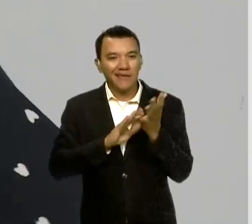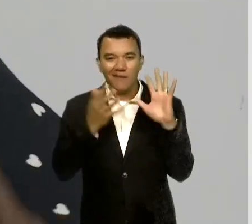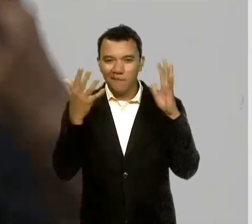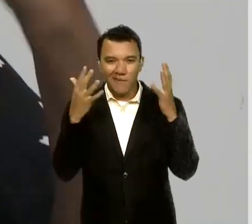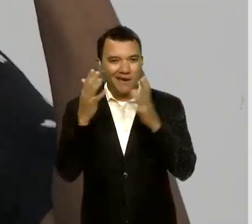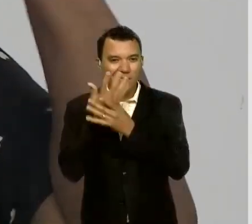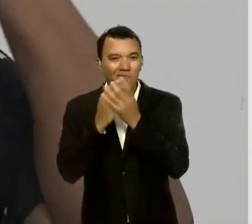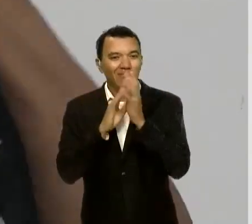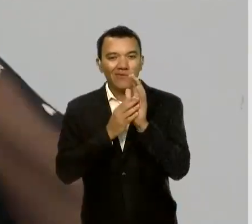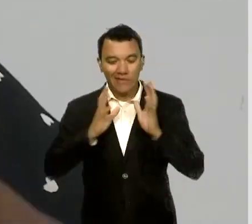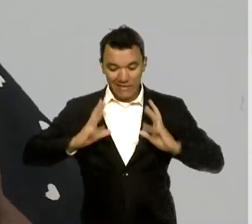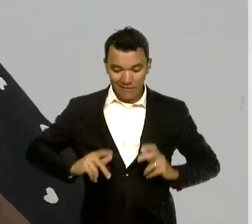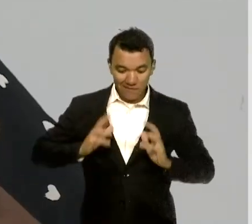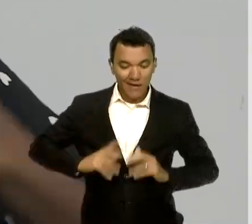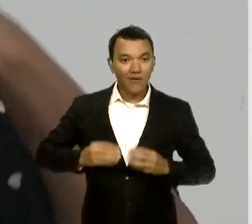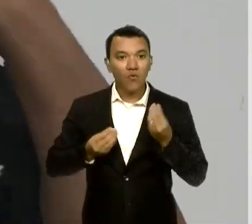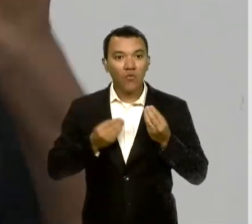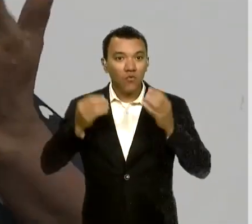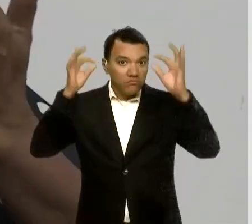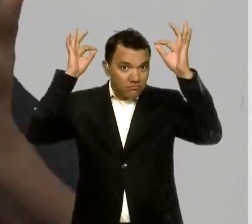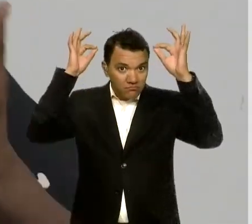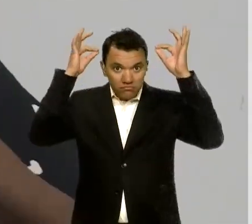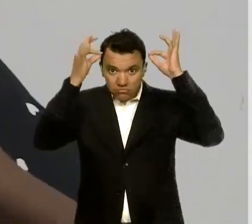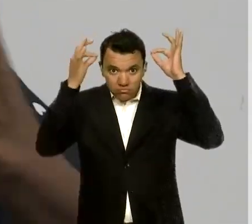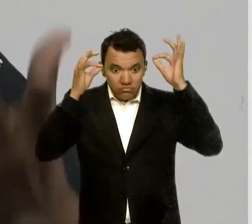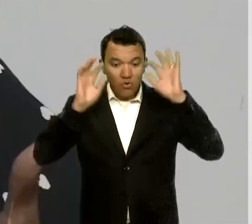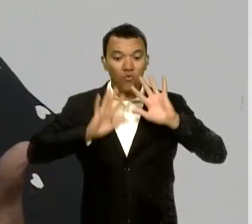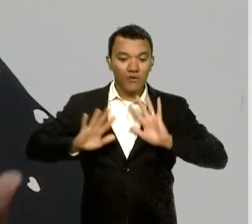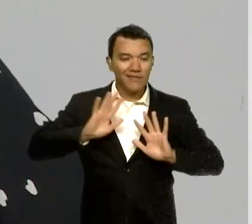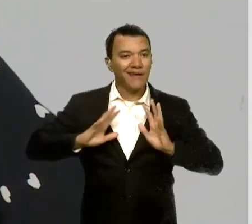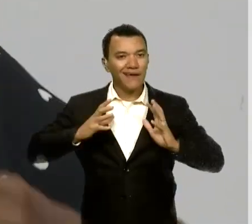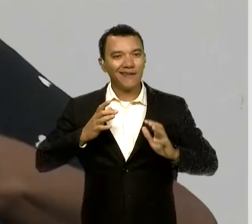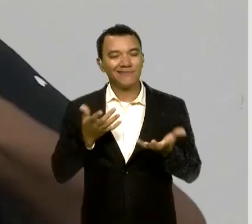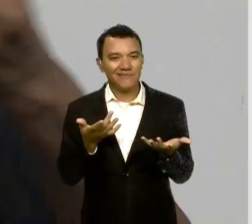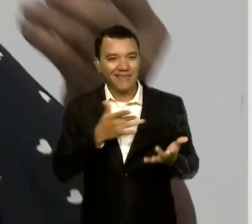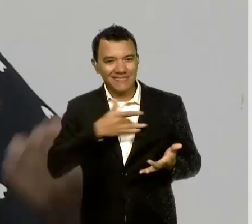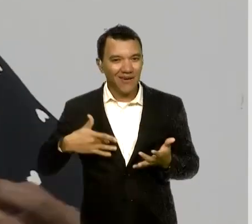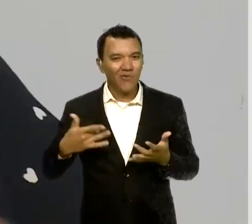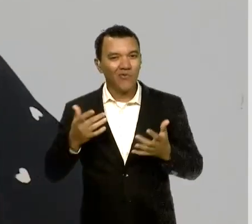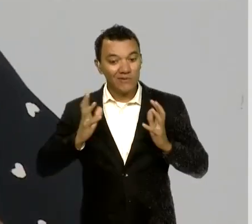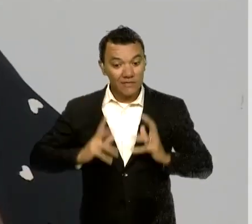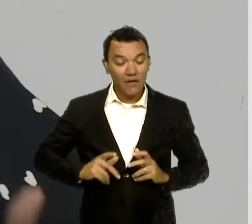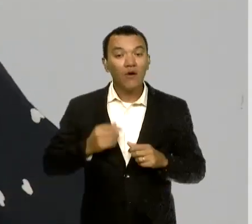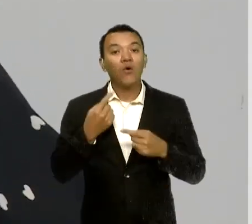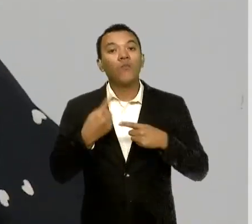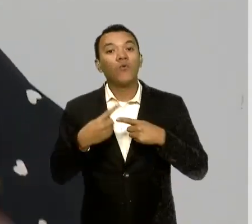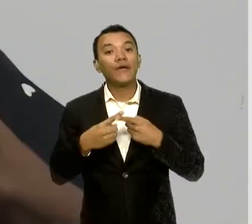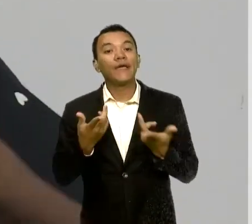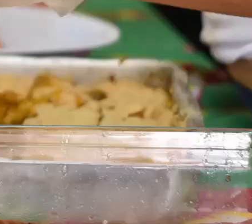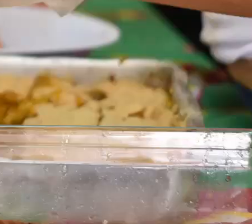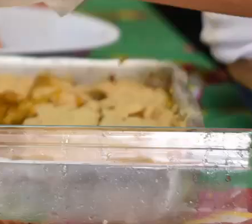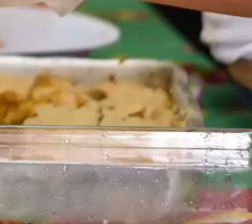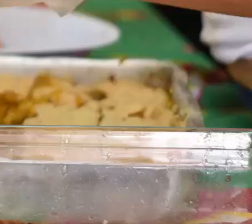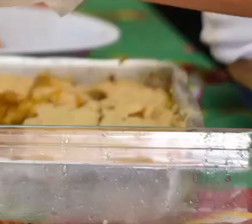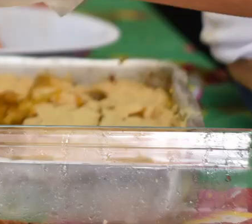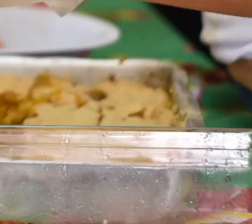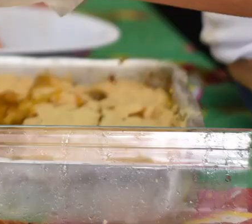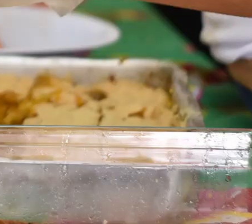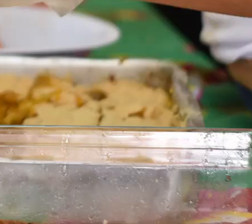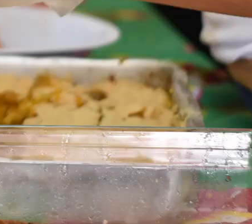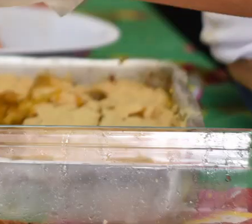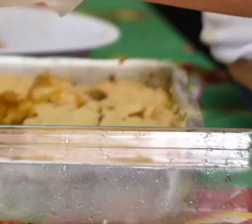essa comida? Como é que você vai usar a touca? Entendeu? Tem tudo isso. Porque cozinhar é uma arte, cozinhar é